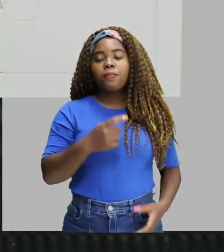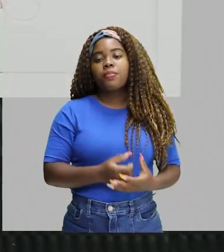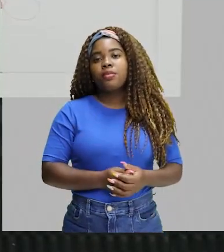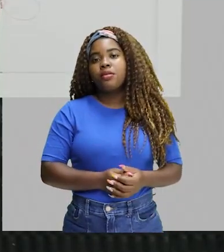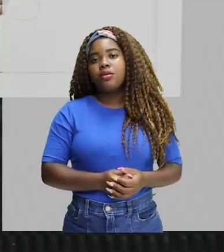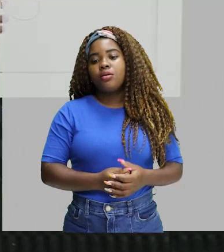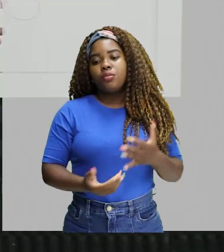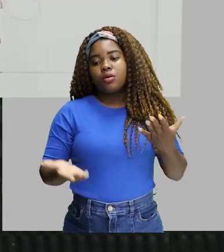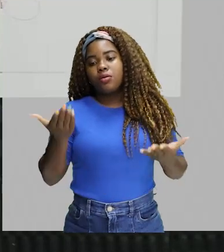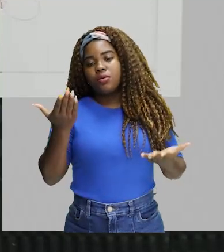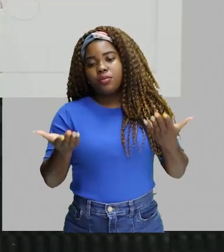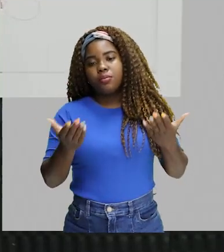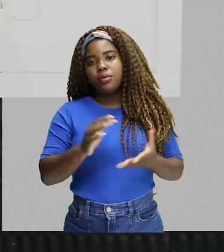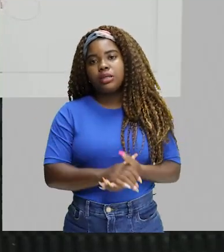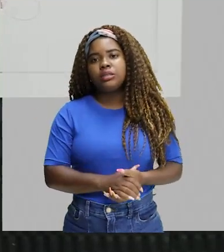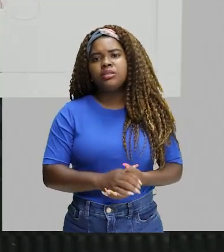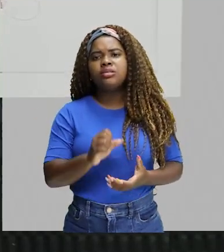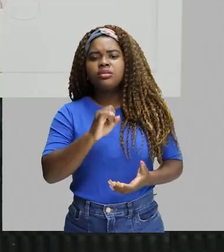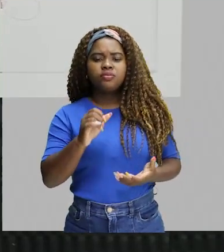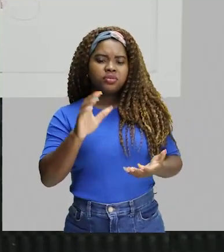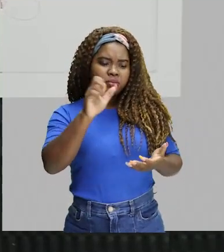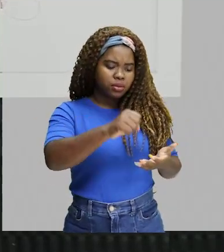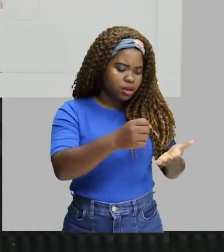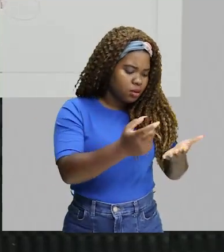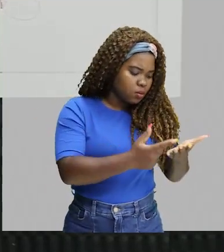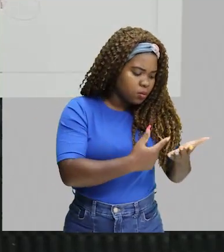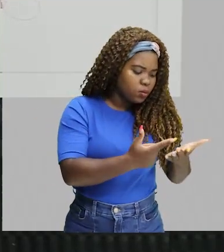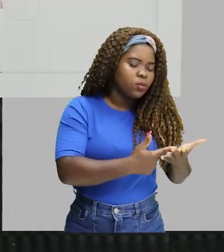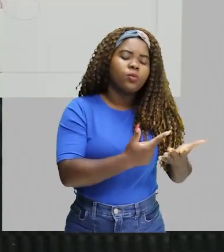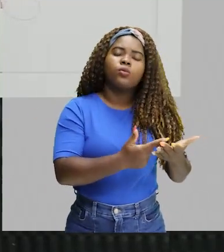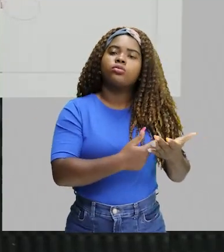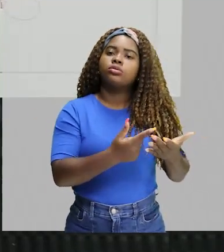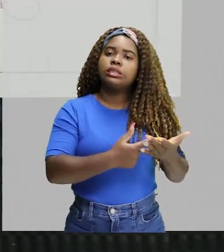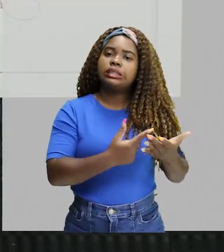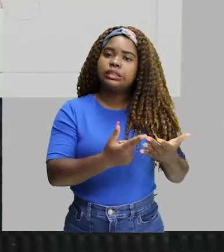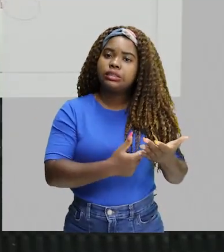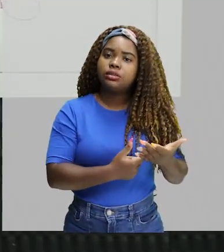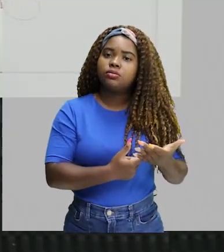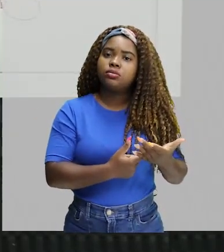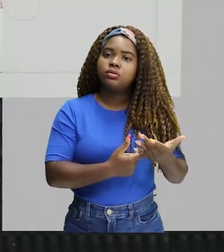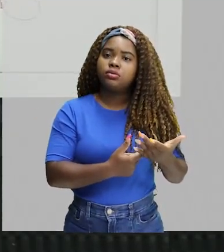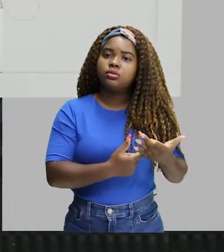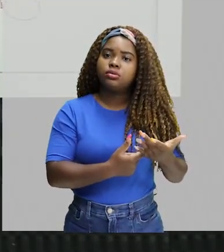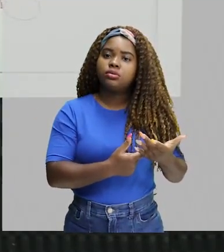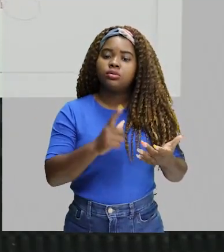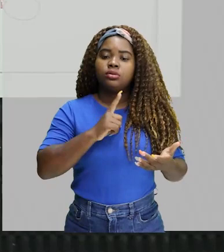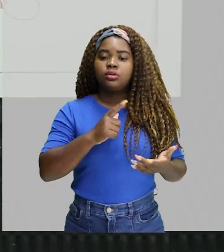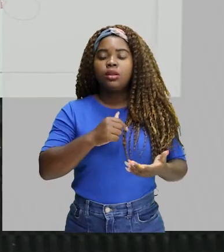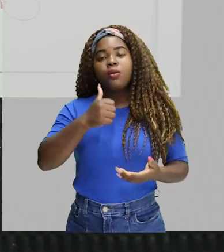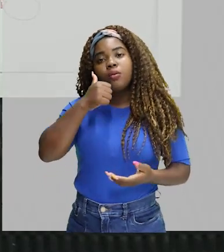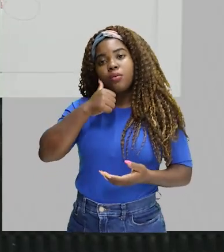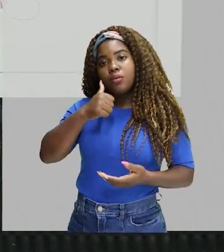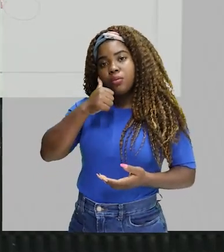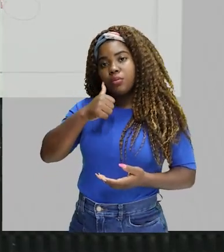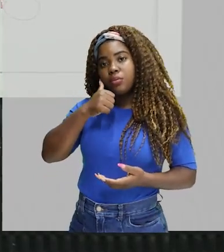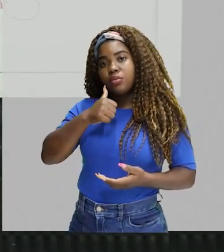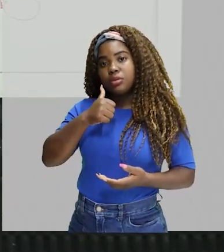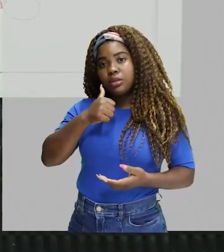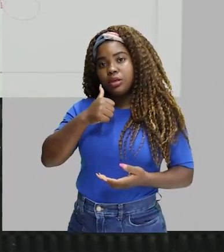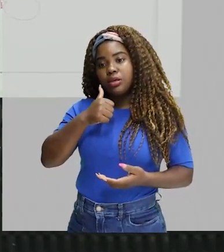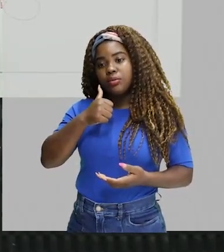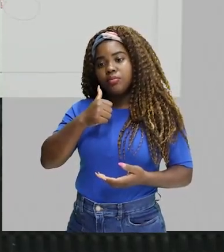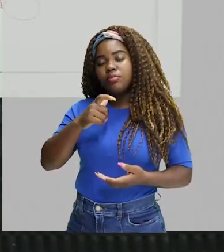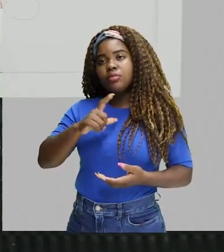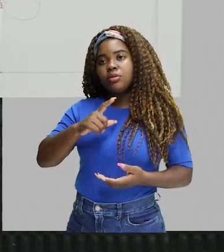desenhos ali, né, da enciclopédia filosófica no iluminismo, você vai ver que tem uma cidadã e sobre a sua